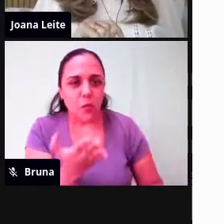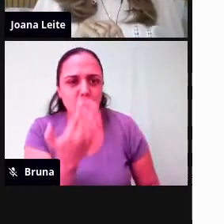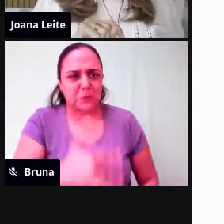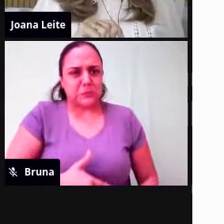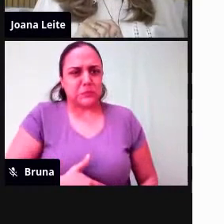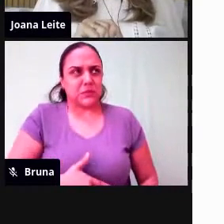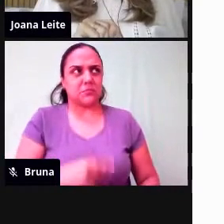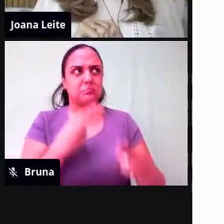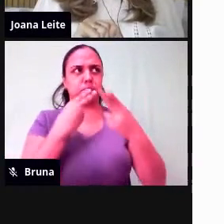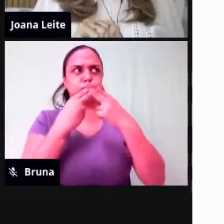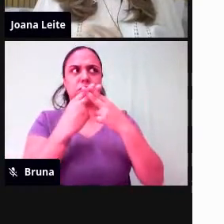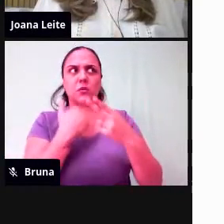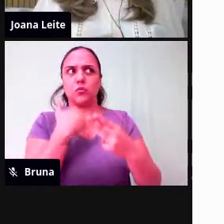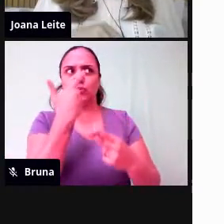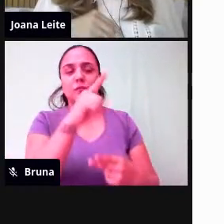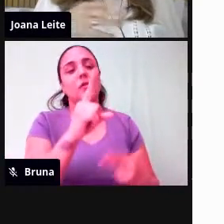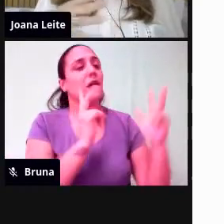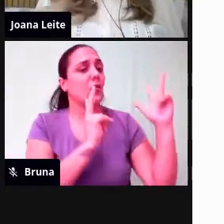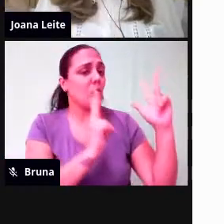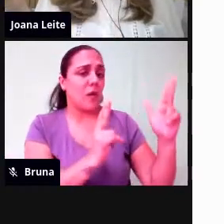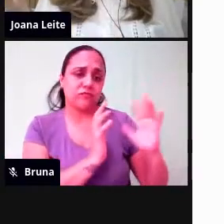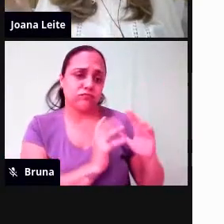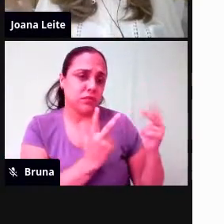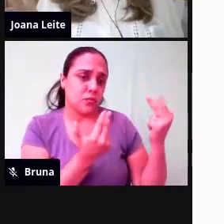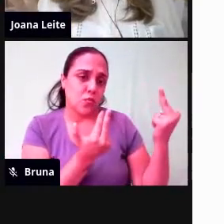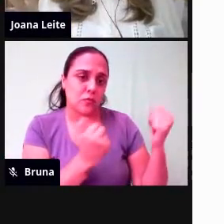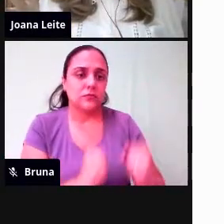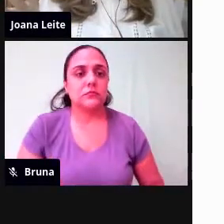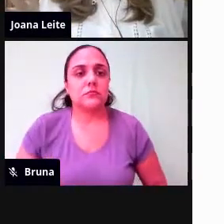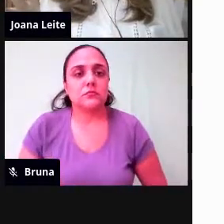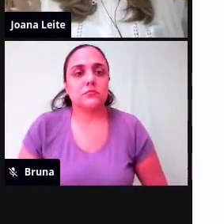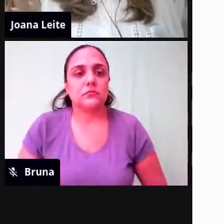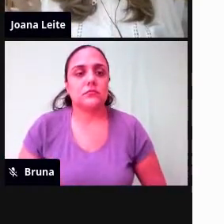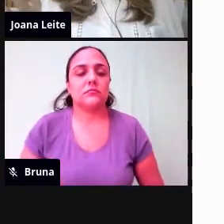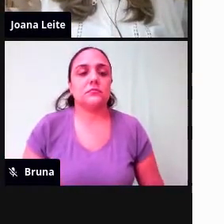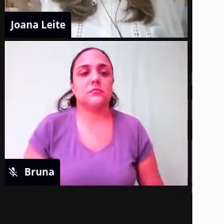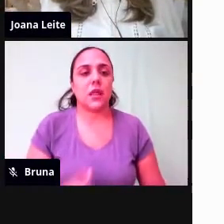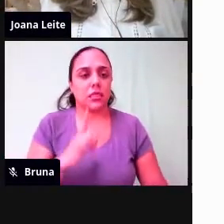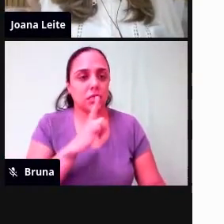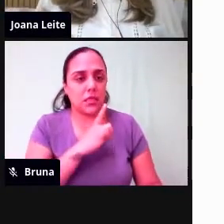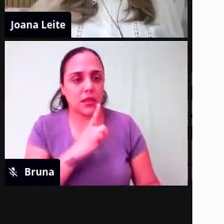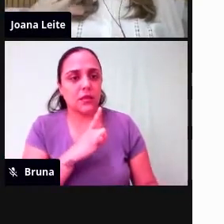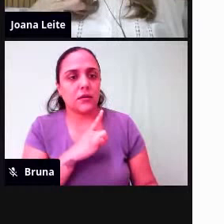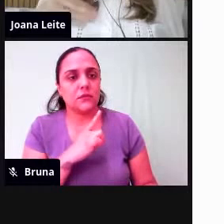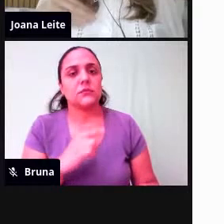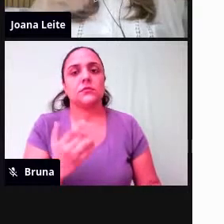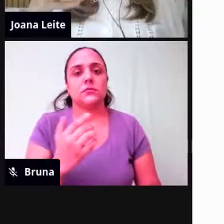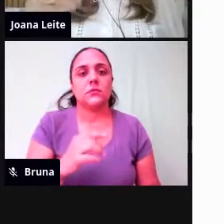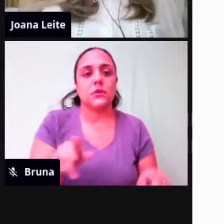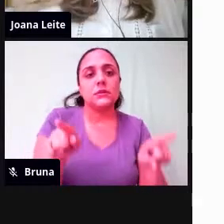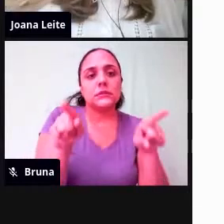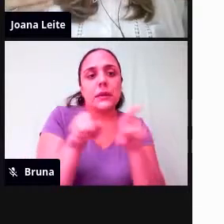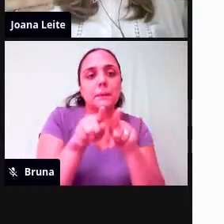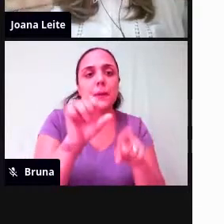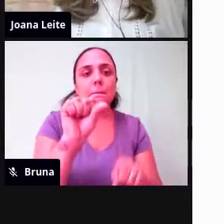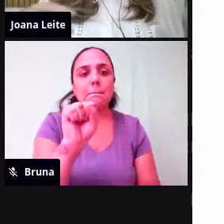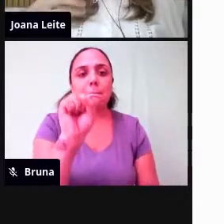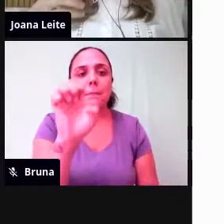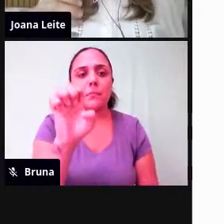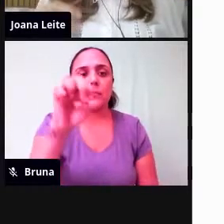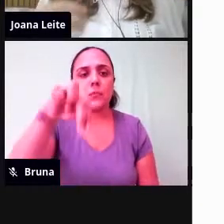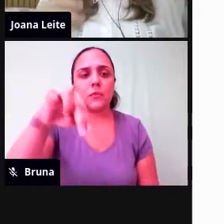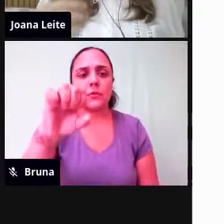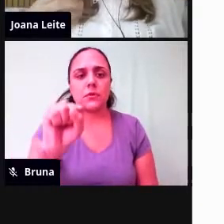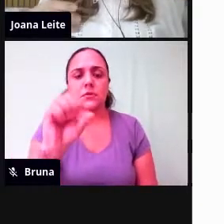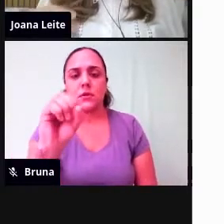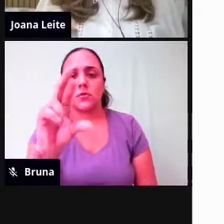pode também melhorar a seletividade. E existem várias patologias que podem ter relação com essa seletividade alimentar. Tem também as questões sensoriais, né,